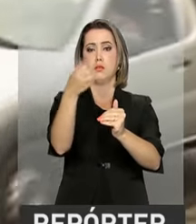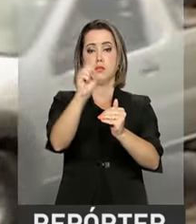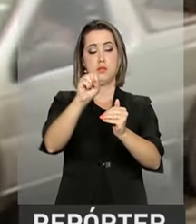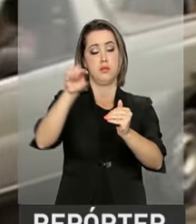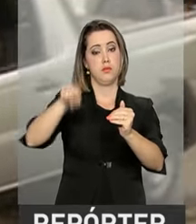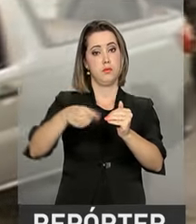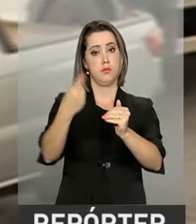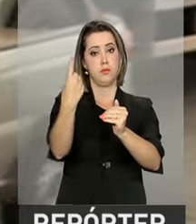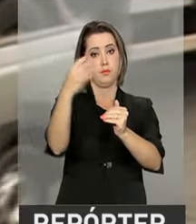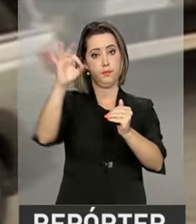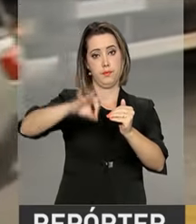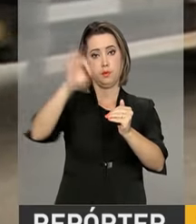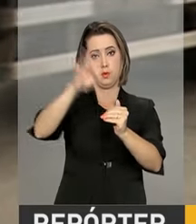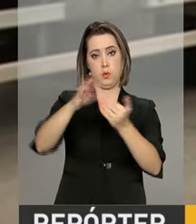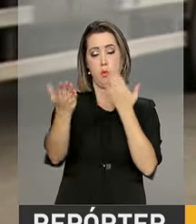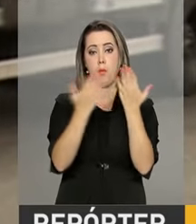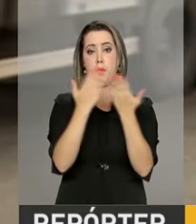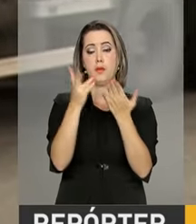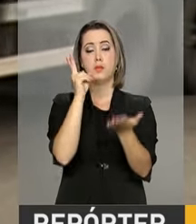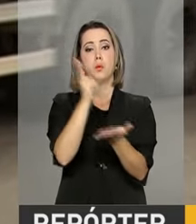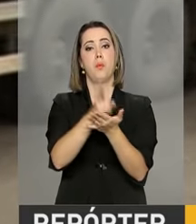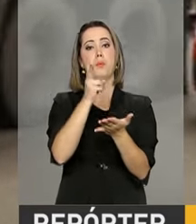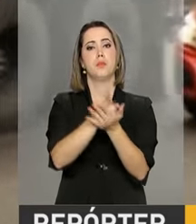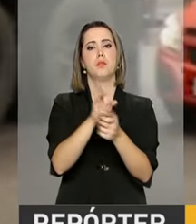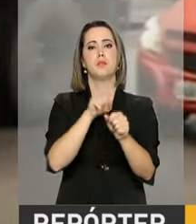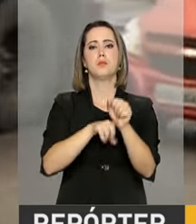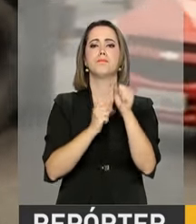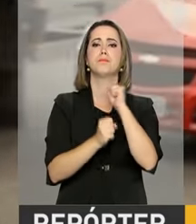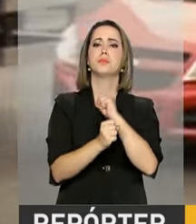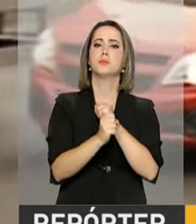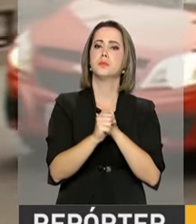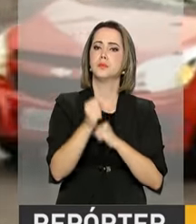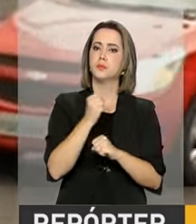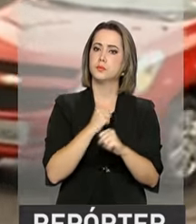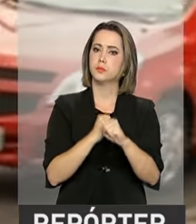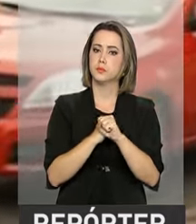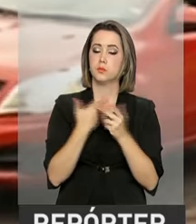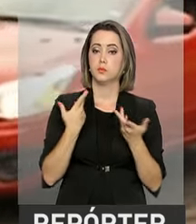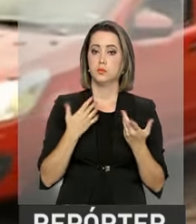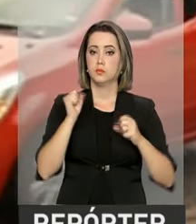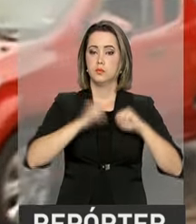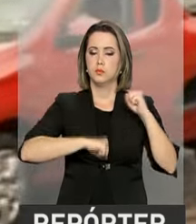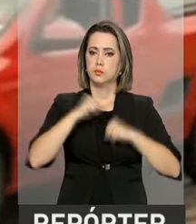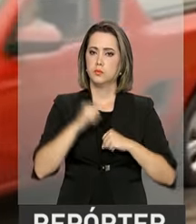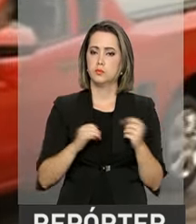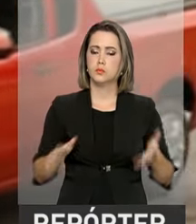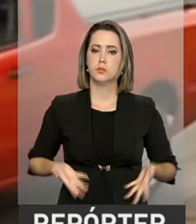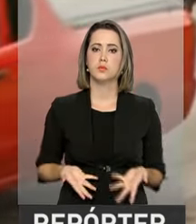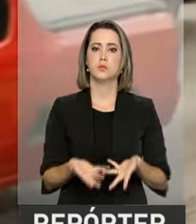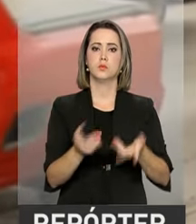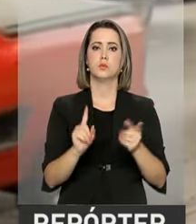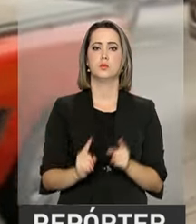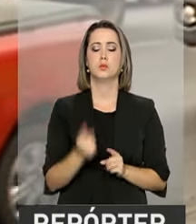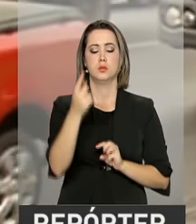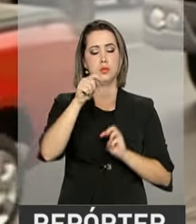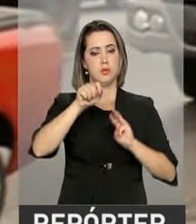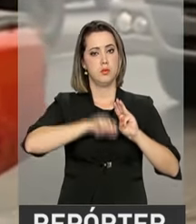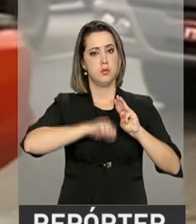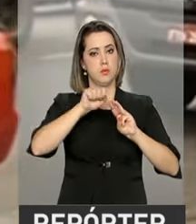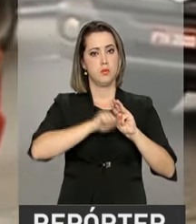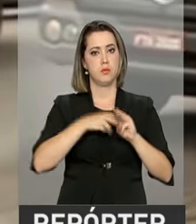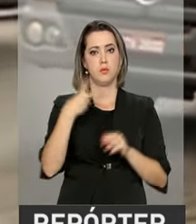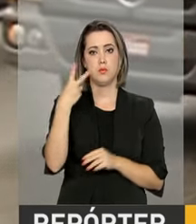18,1% em relação ao mesmo período do ano passado. De acordo com a Associação de Fabricantes, a produção no primeiro trimestre